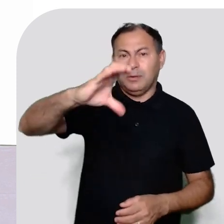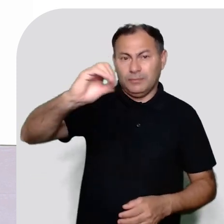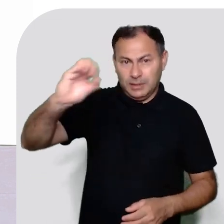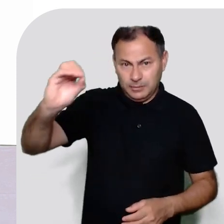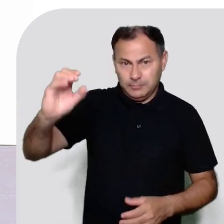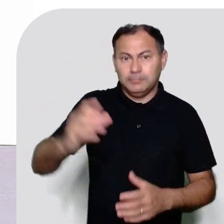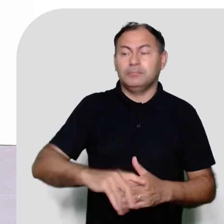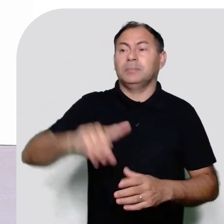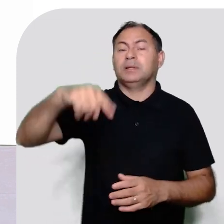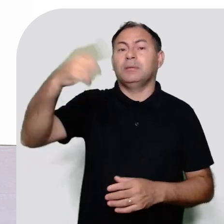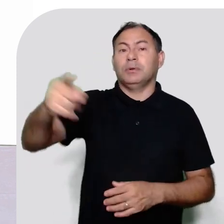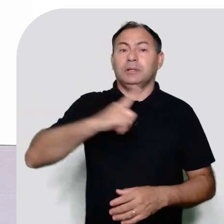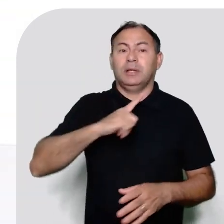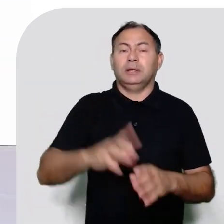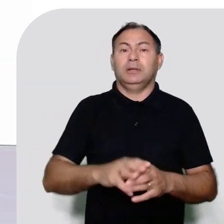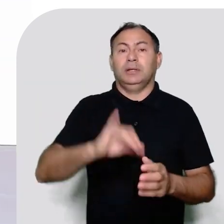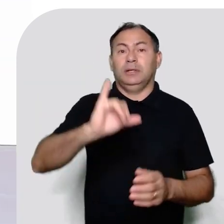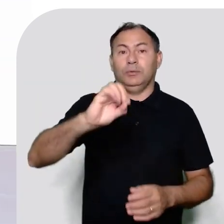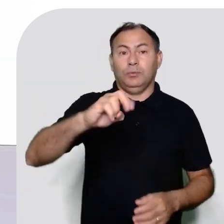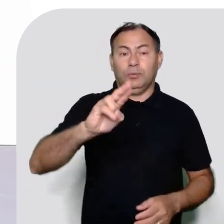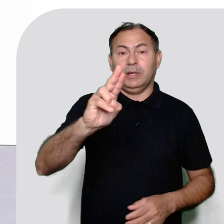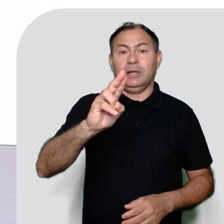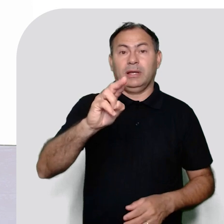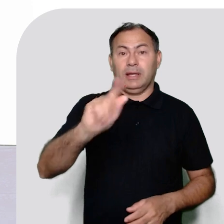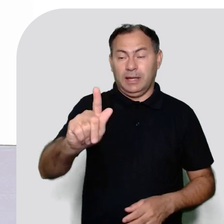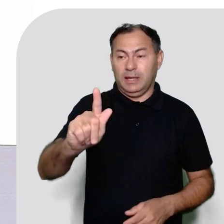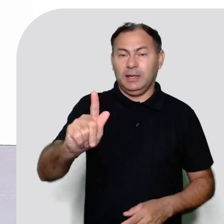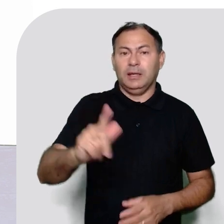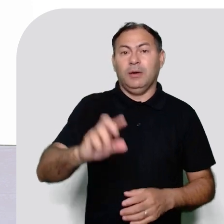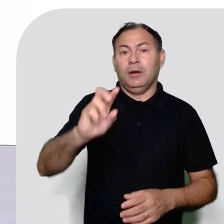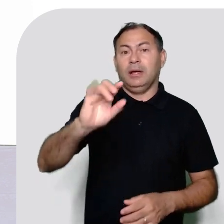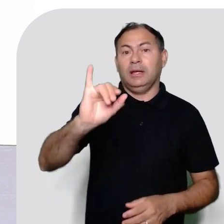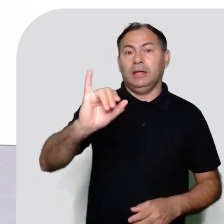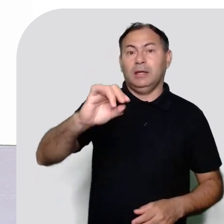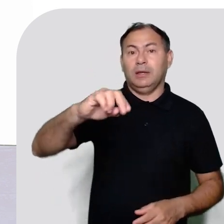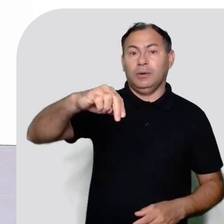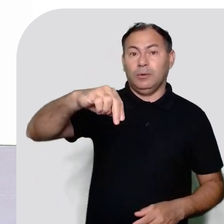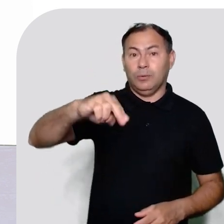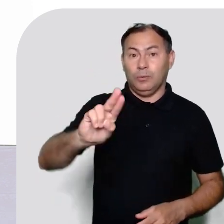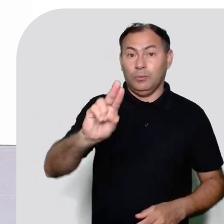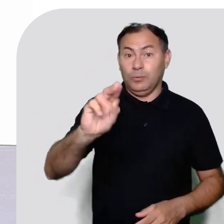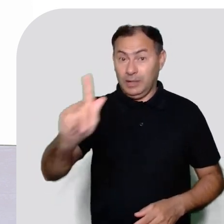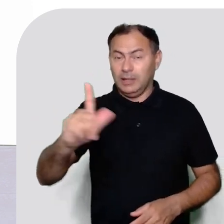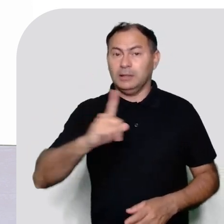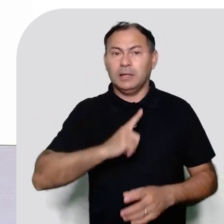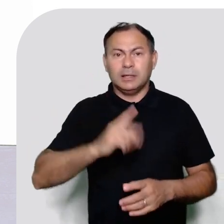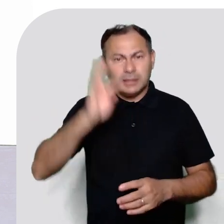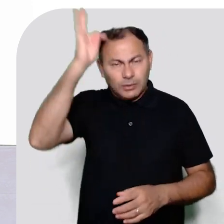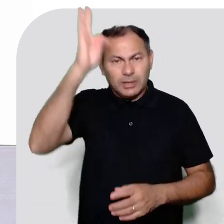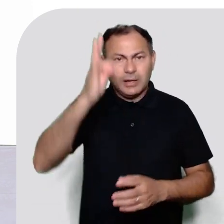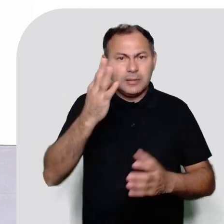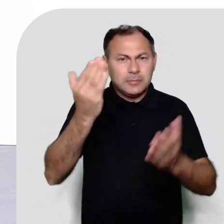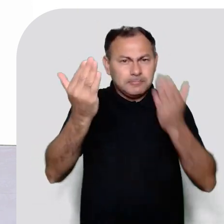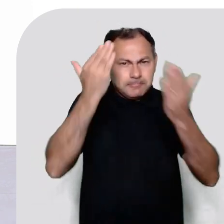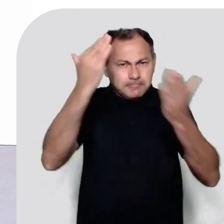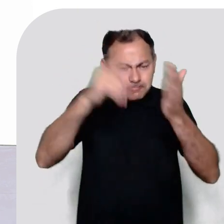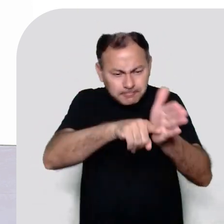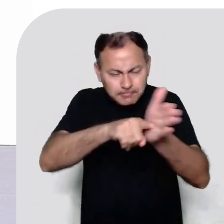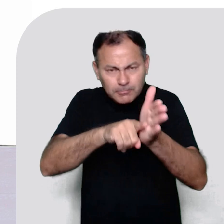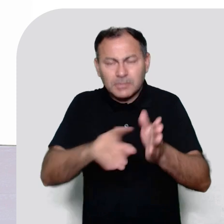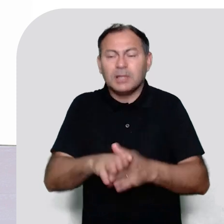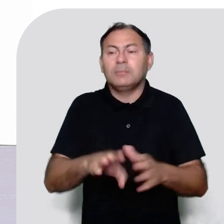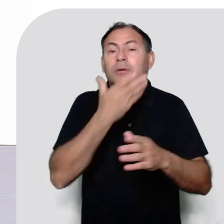1900, depois tem Jung com a teoria psicanalítica. Nós temos o grande Viktor